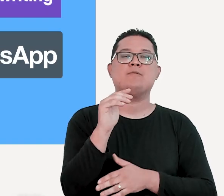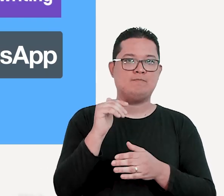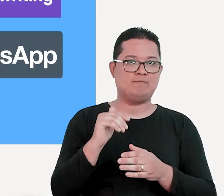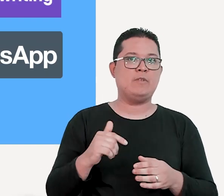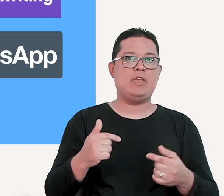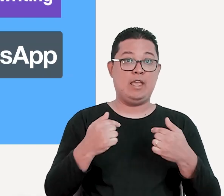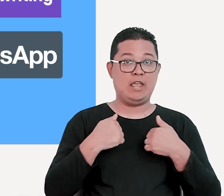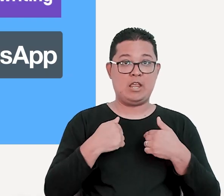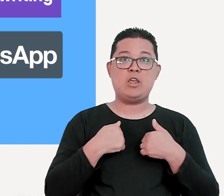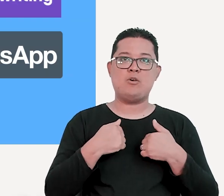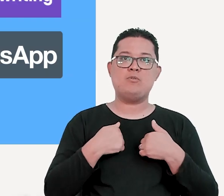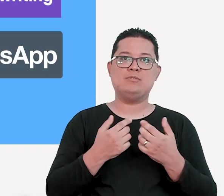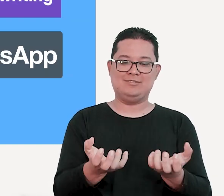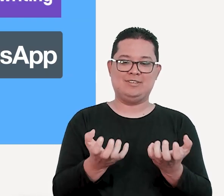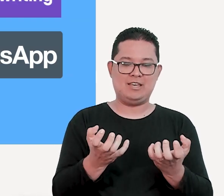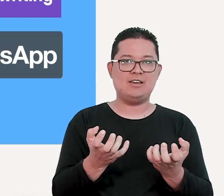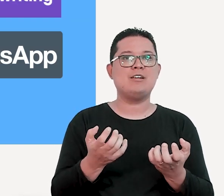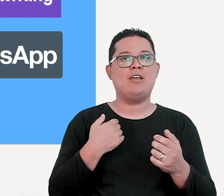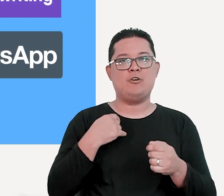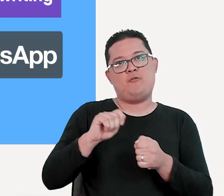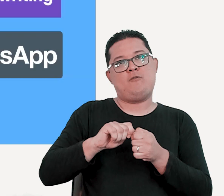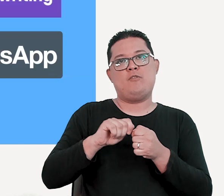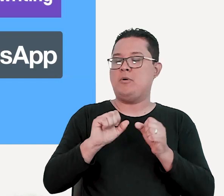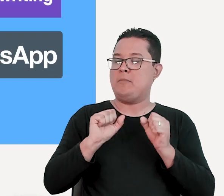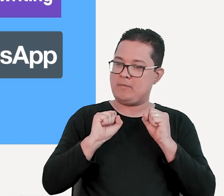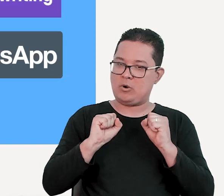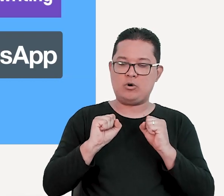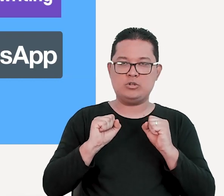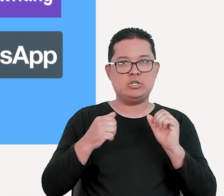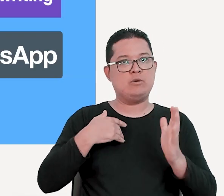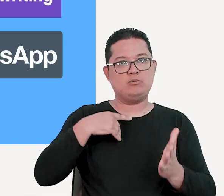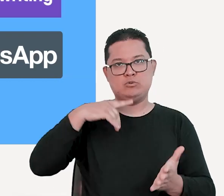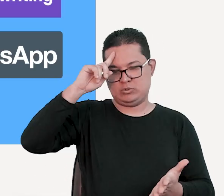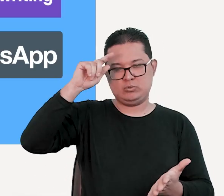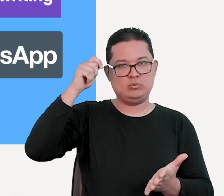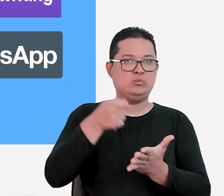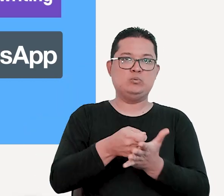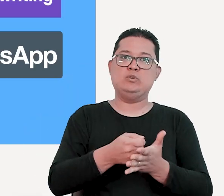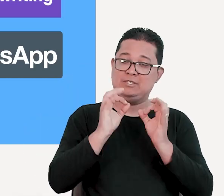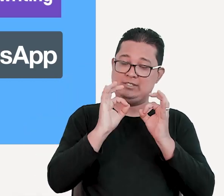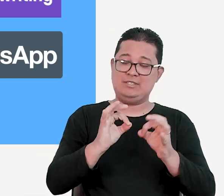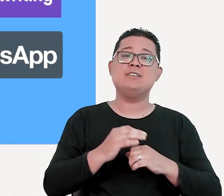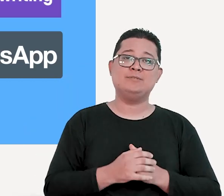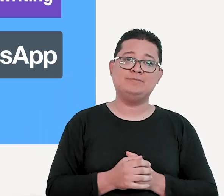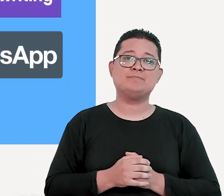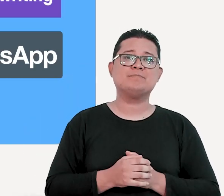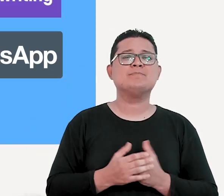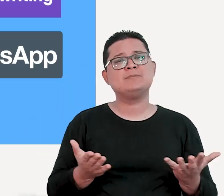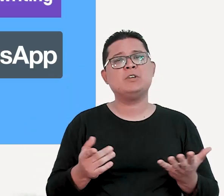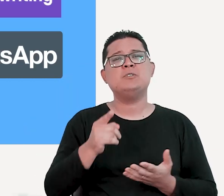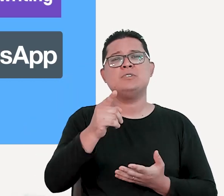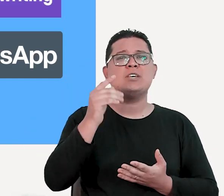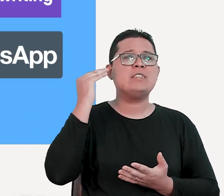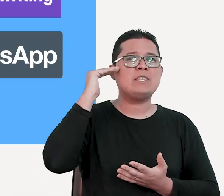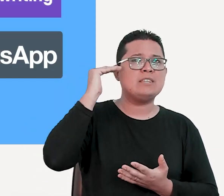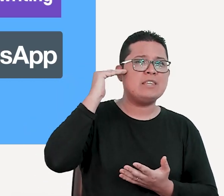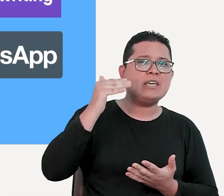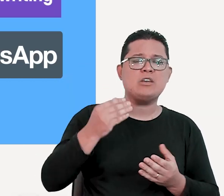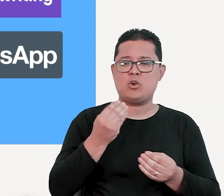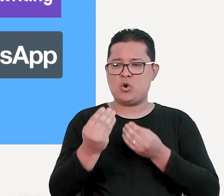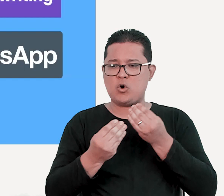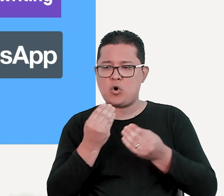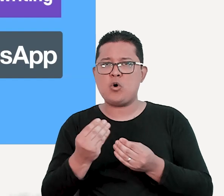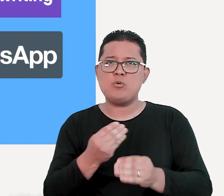faz, mas é porque você quer, é por sua livre e espontânea vontade. Então, Para você entender mais ou menos esse jeito de trabalhar